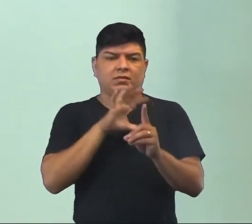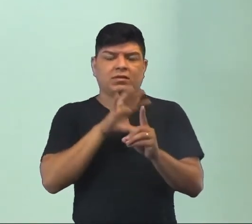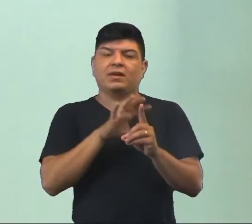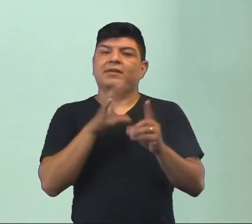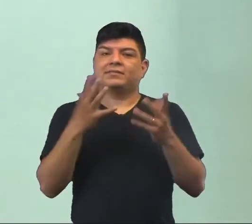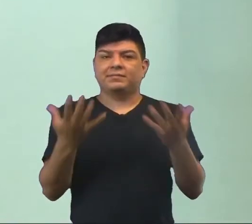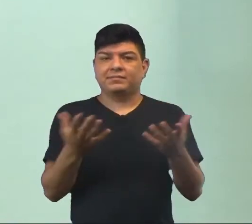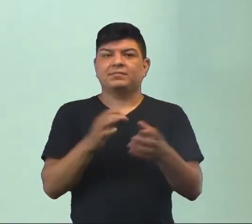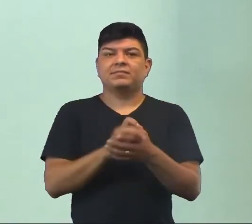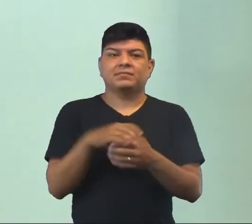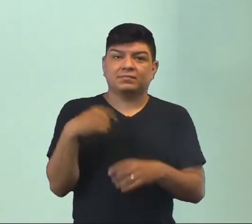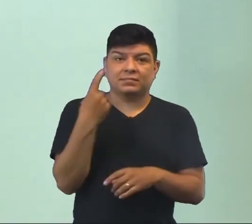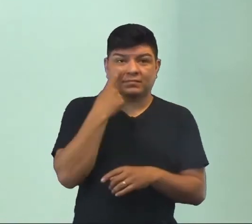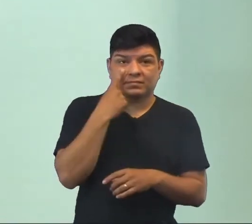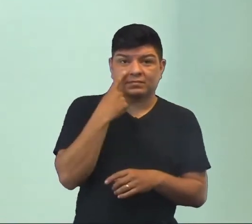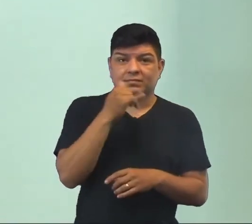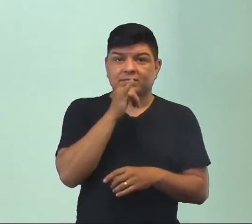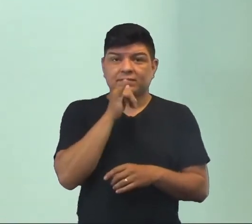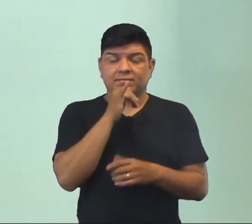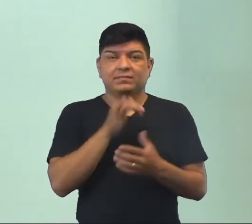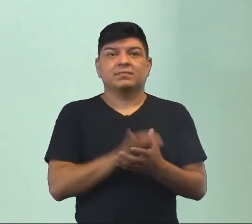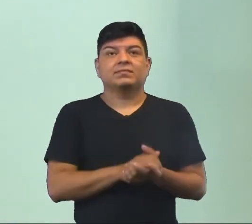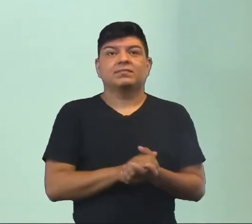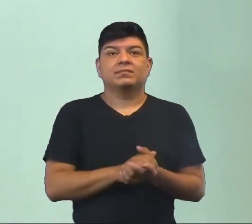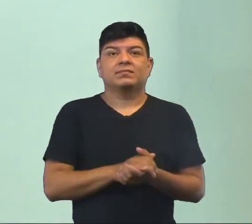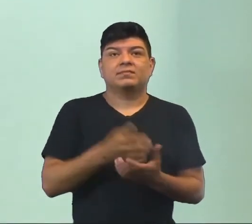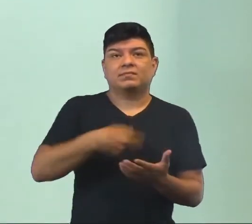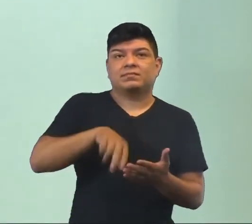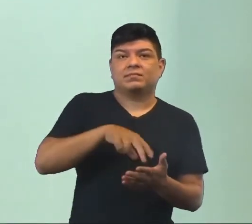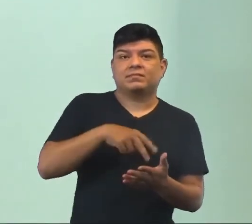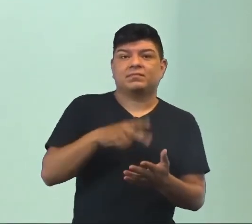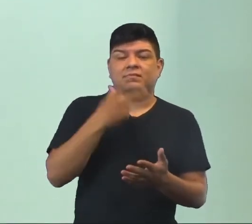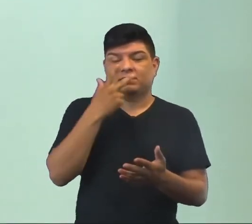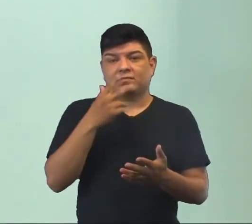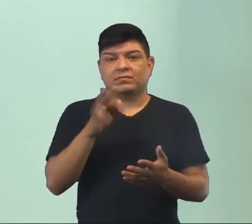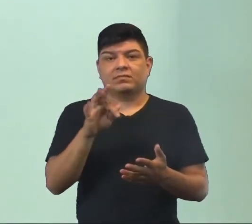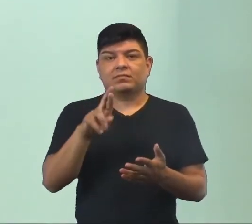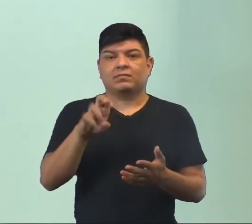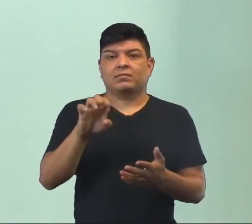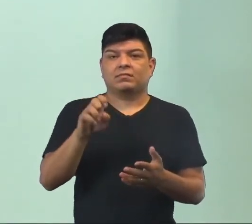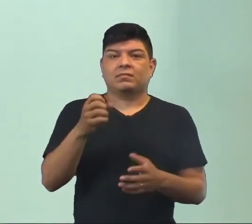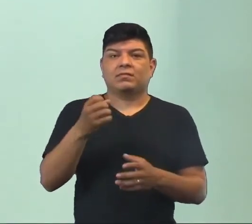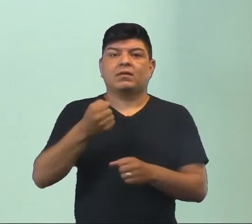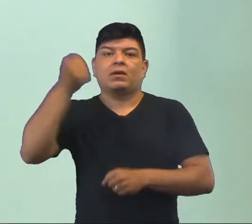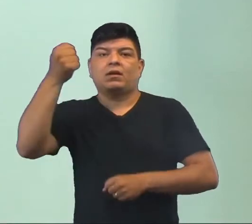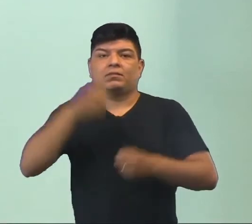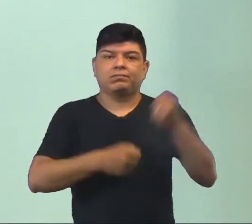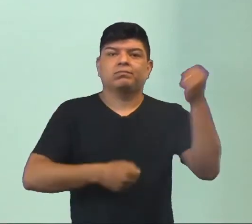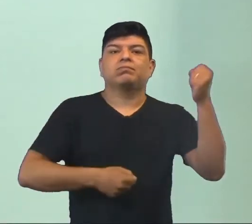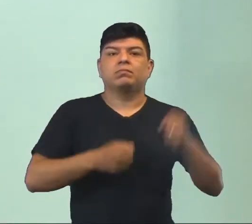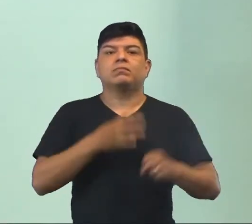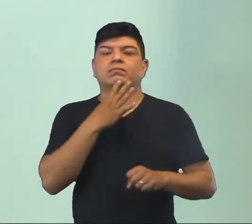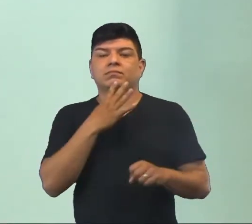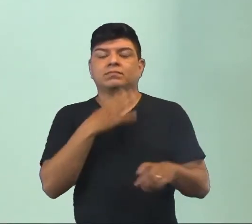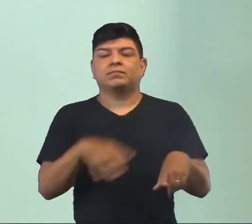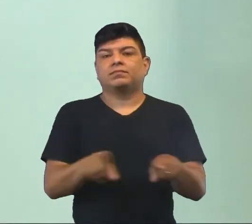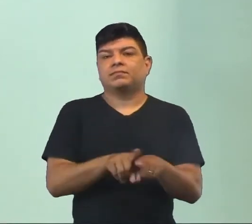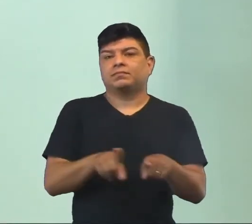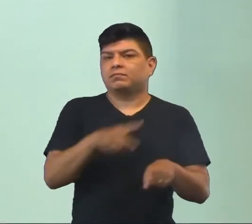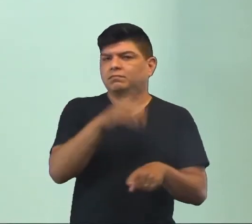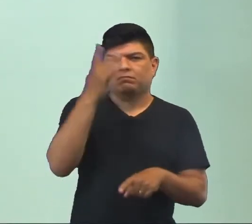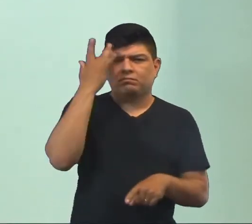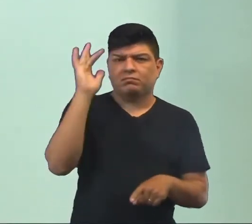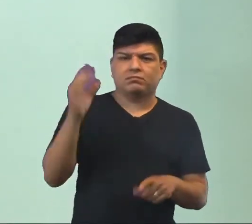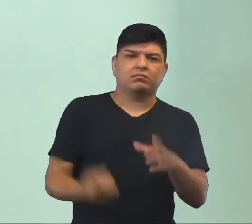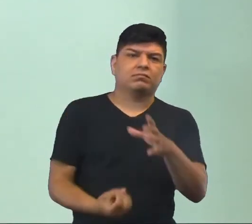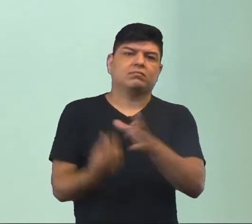né. Quando a gente vê, por exemplo, né, uma dança como o frevo, que é uma dança muito conhecida, e que talvez vocês nem soubessem